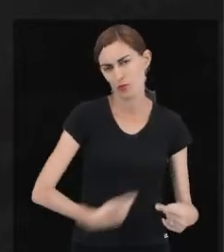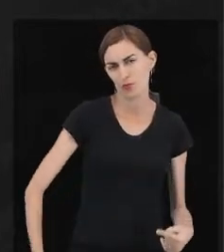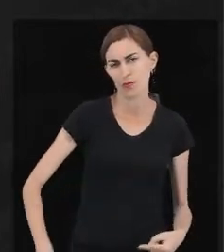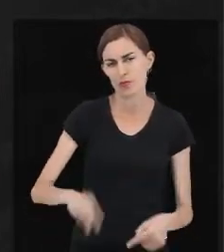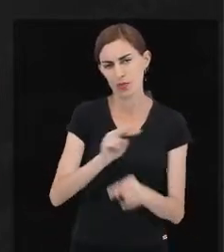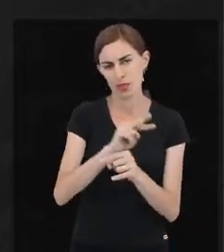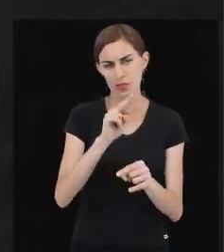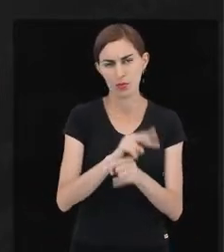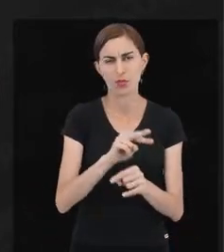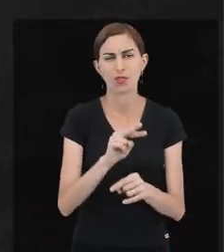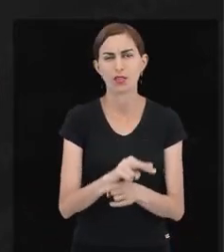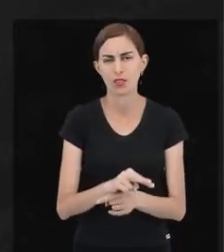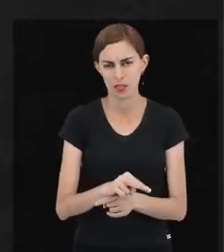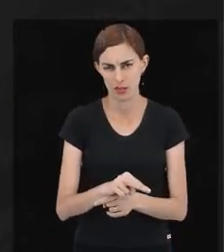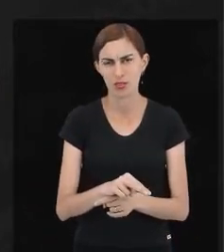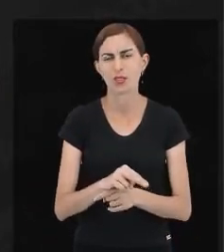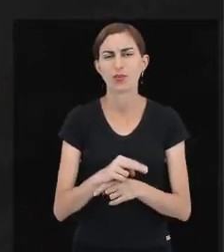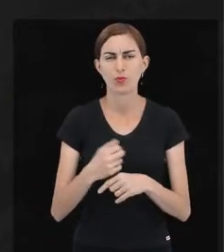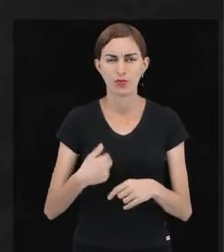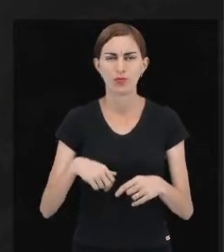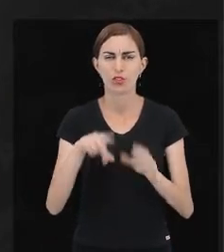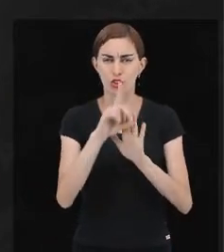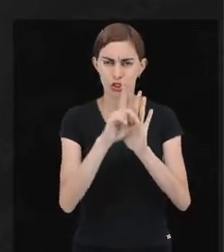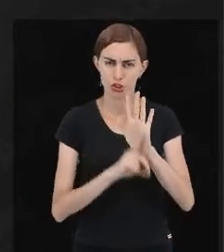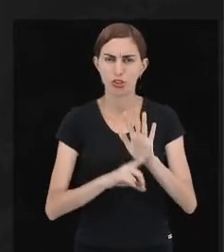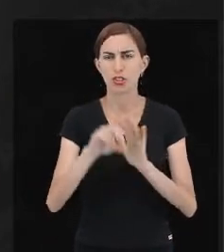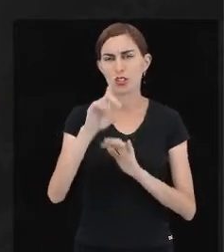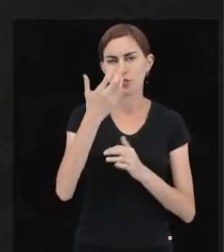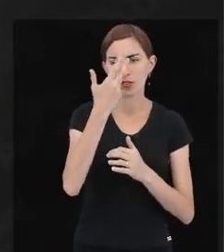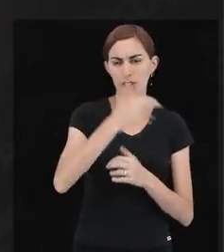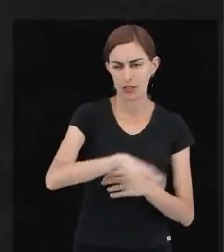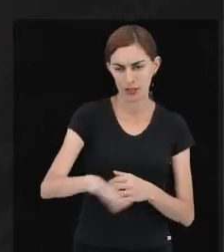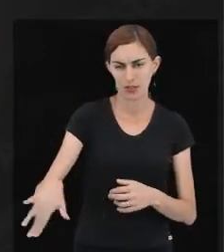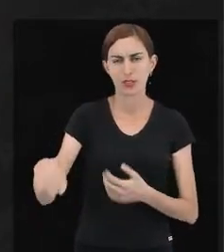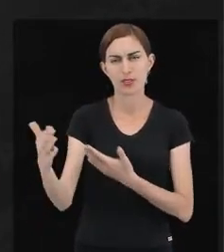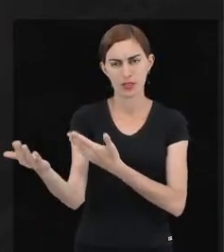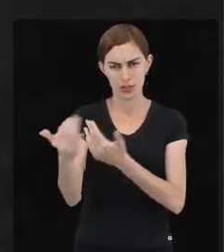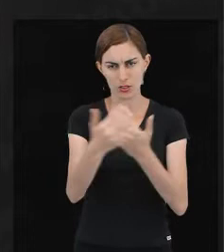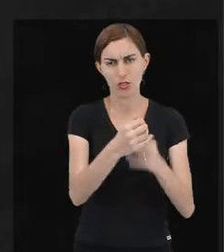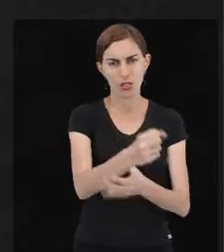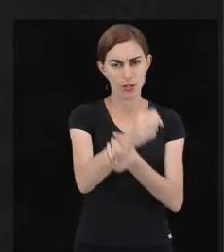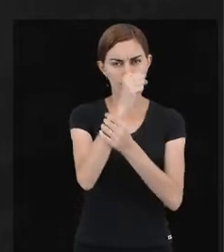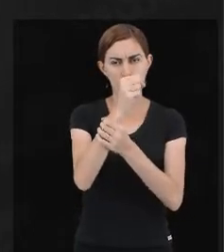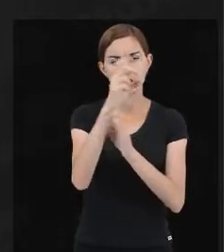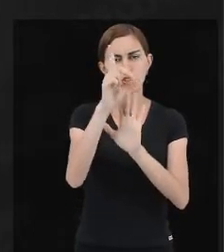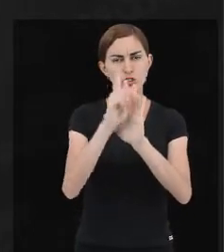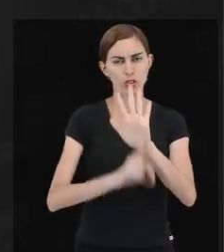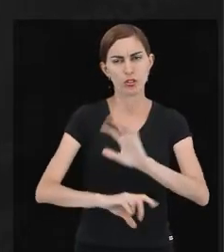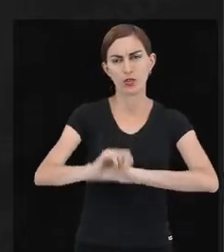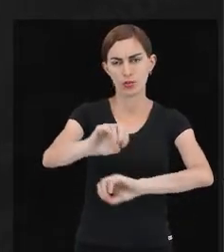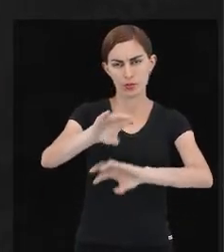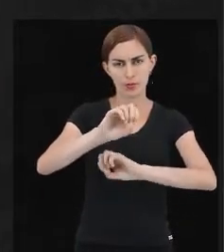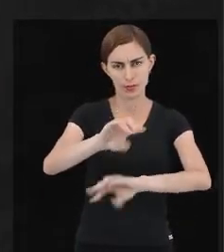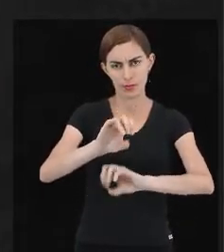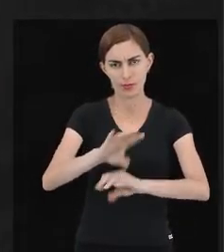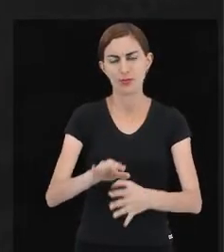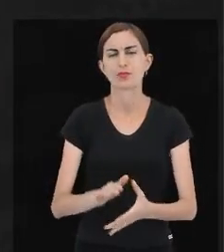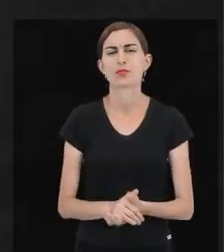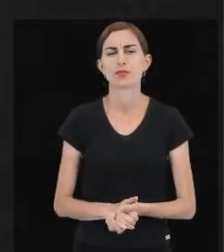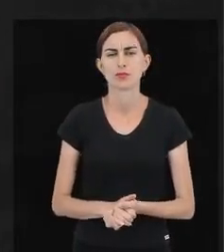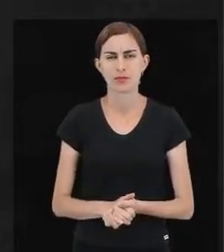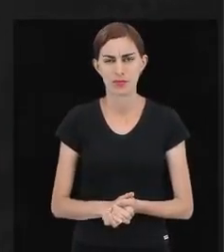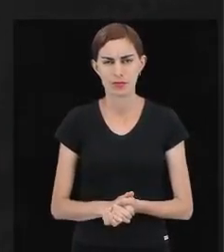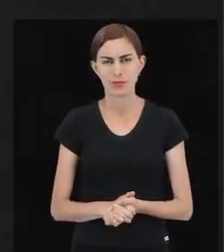públicas que visem a proteção integral e absoluta dos direitos de crianças e adolescentes, garantindo assim o direito à educação.